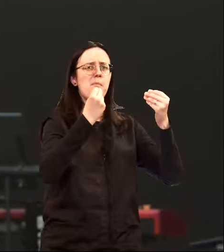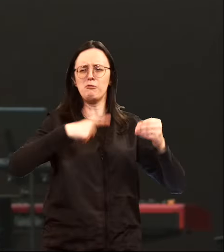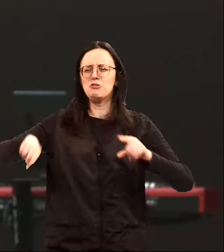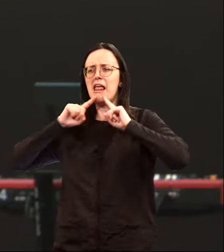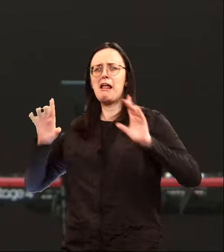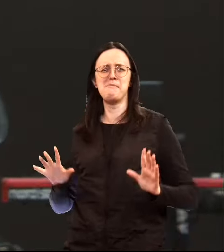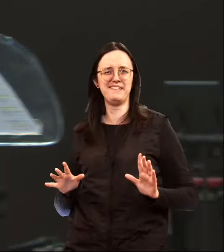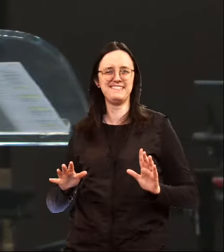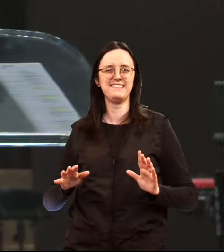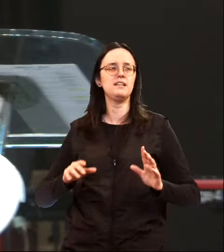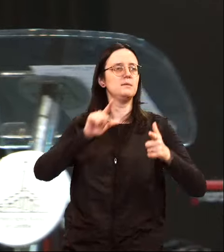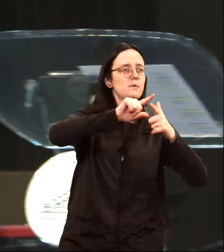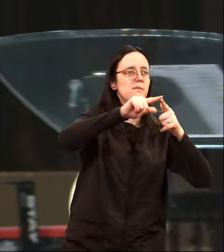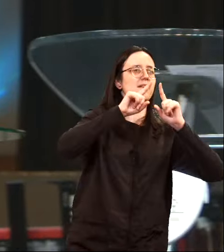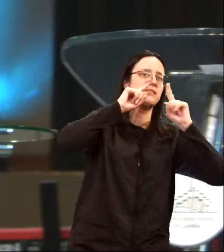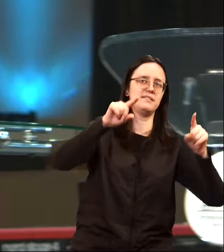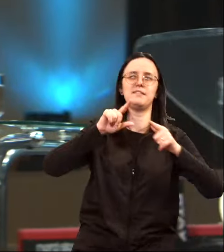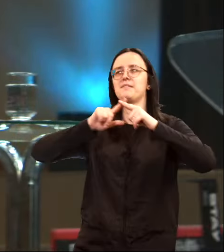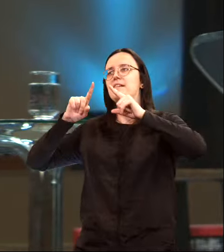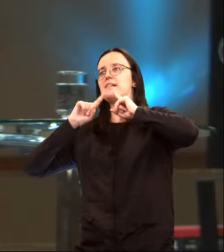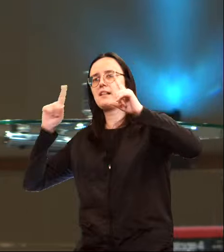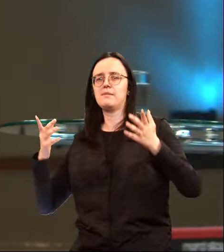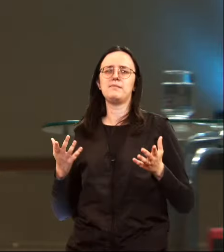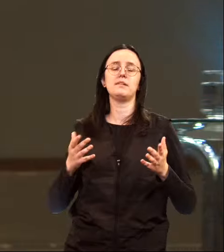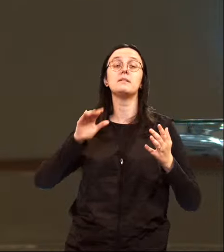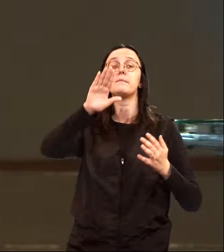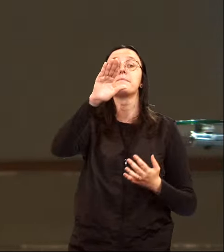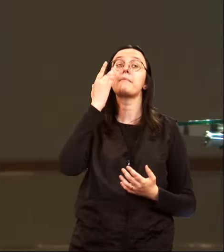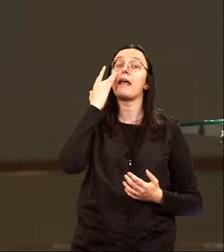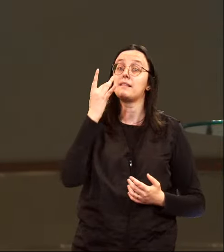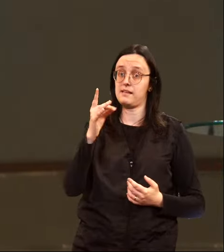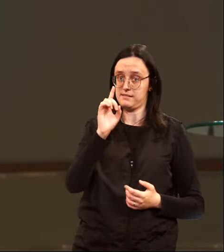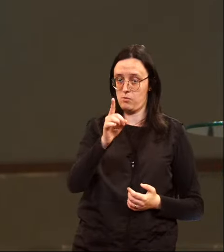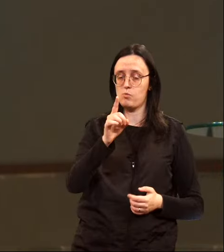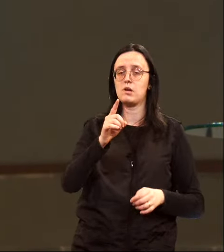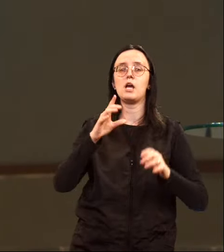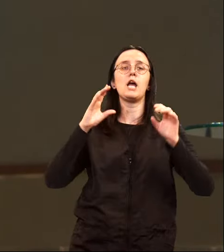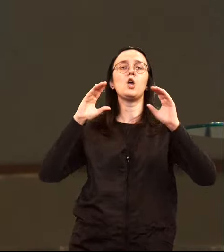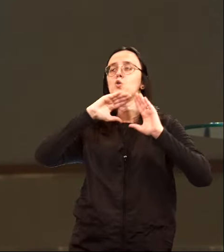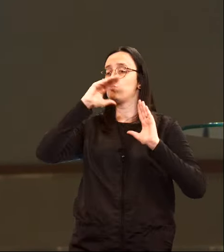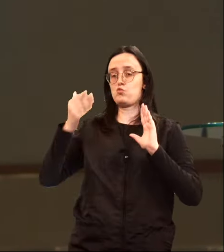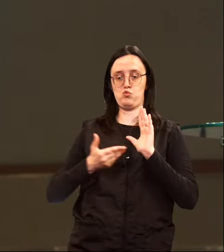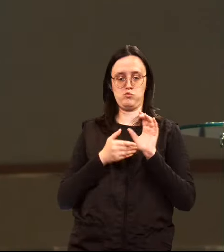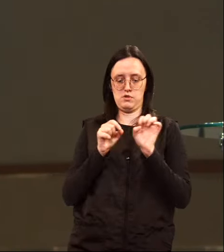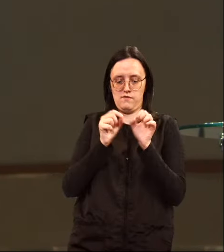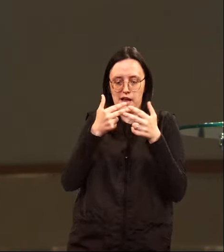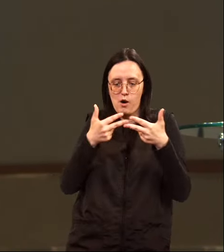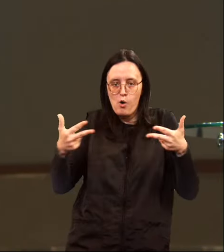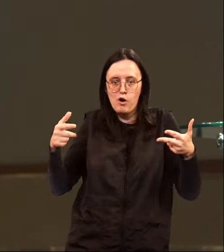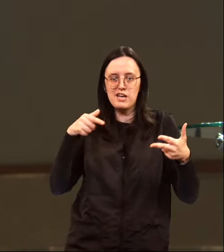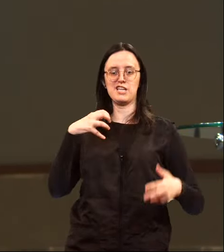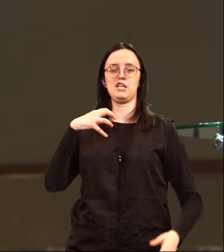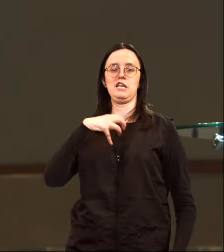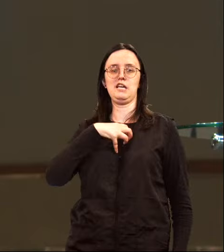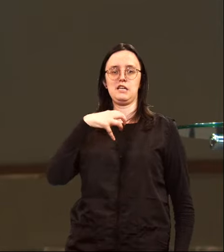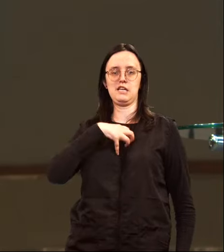dificuldade, reclama. Agora presta atenção. Tudo que a gente faz de